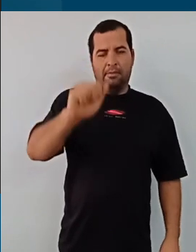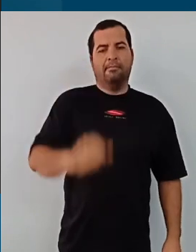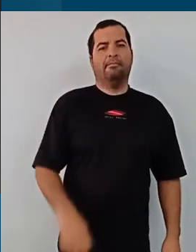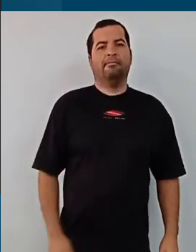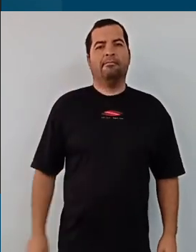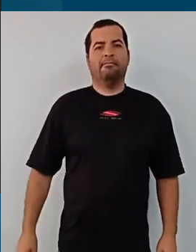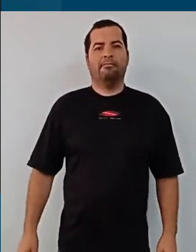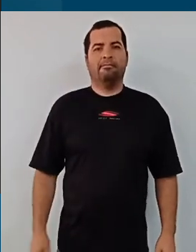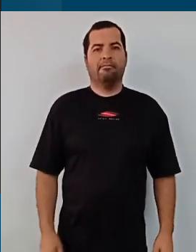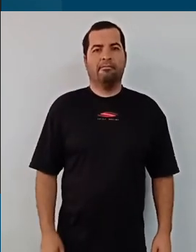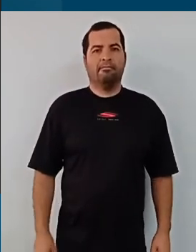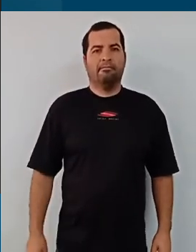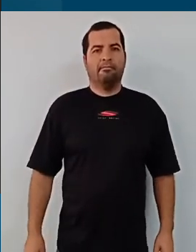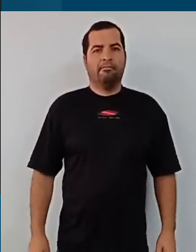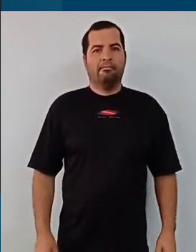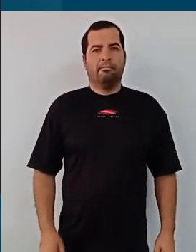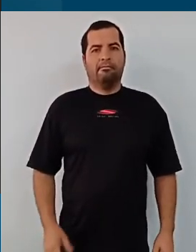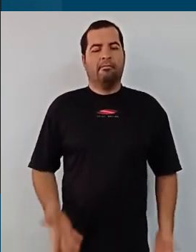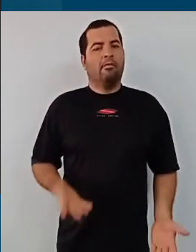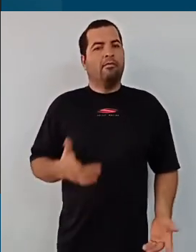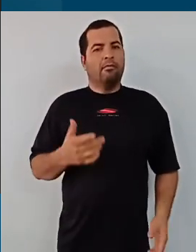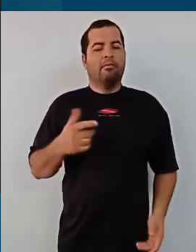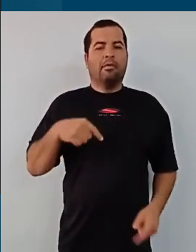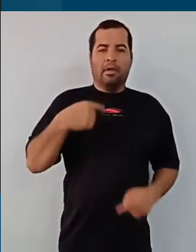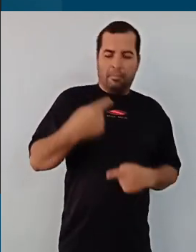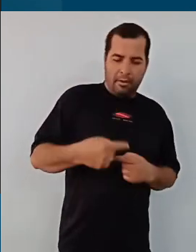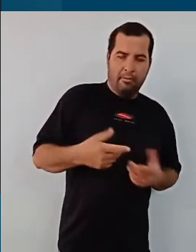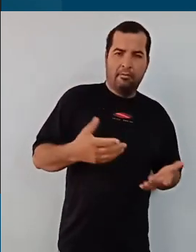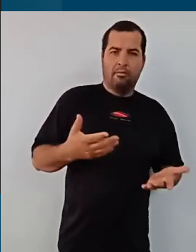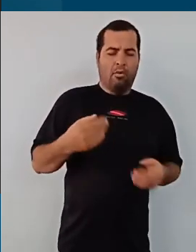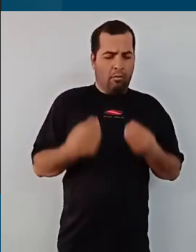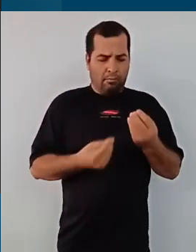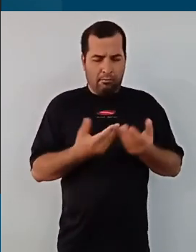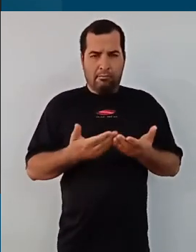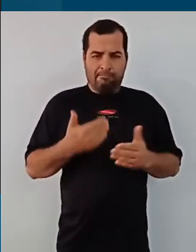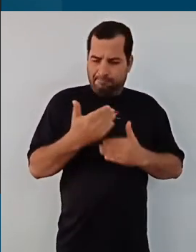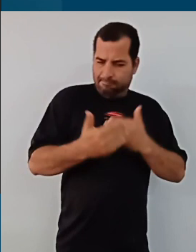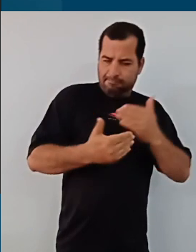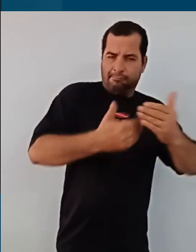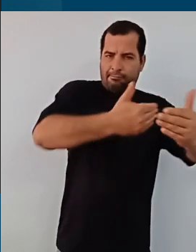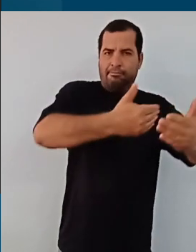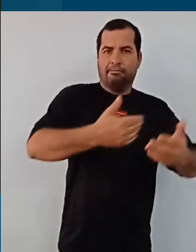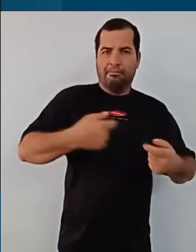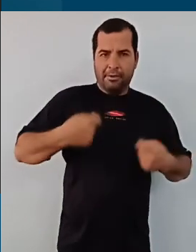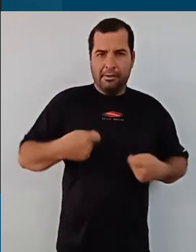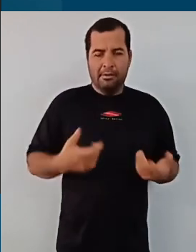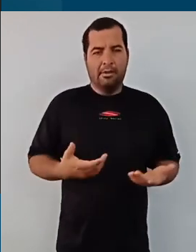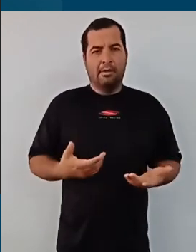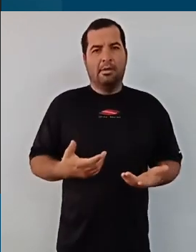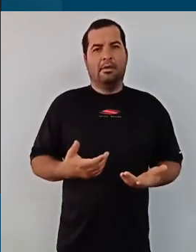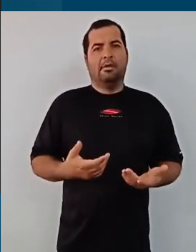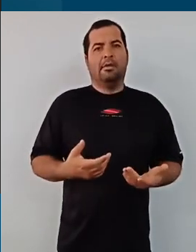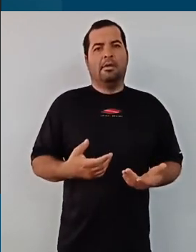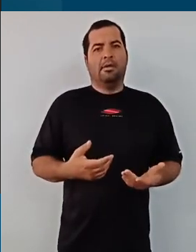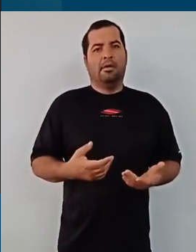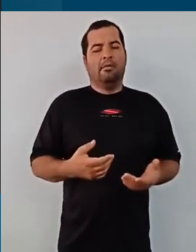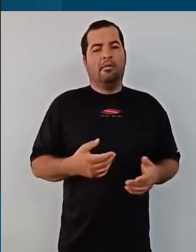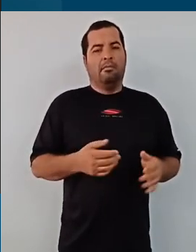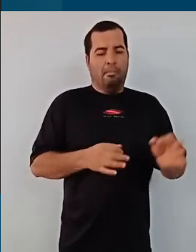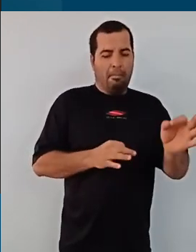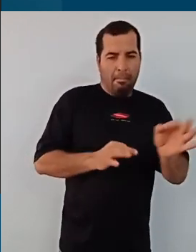E para dar forma a tudo isso, para dar a liga a tudo isso, há uma proposta de